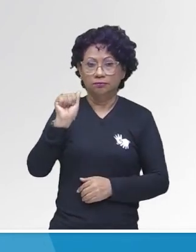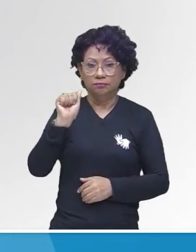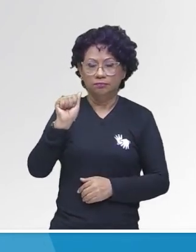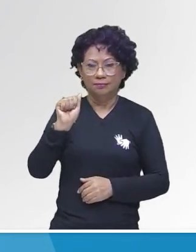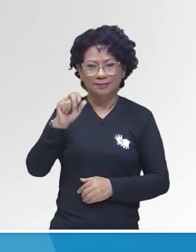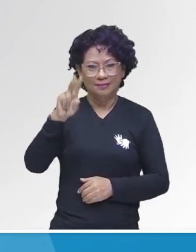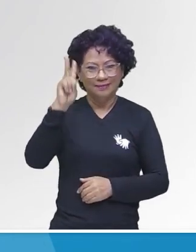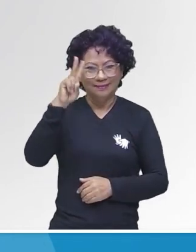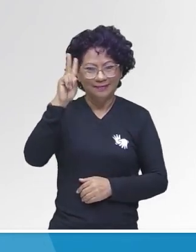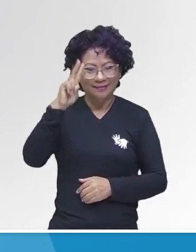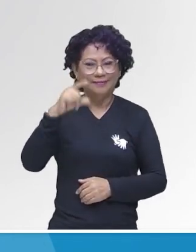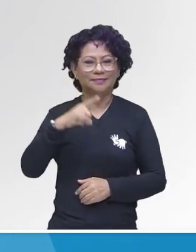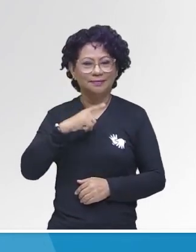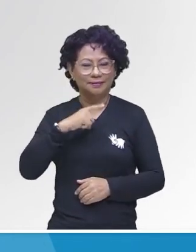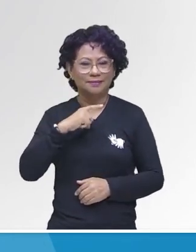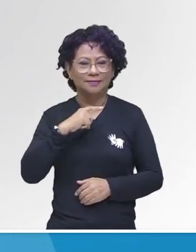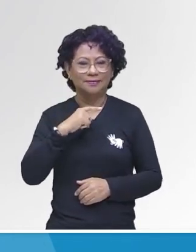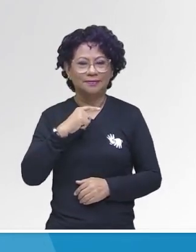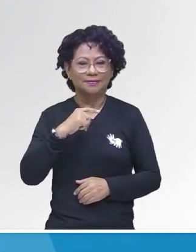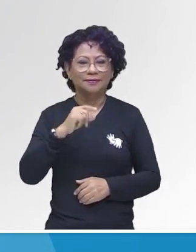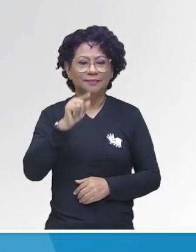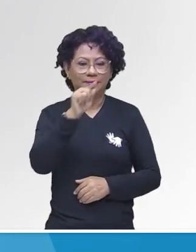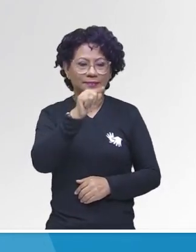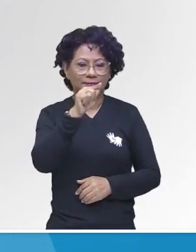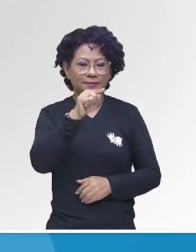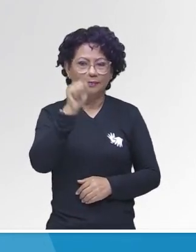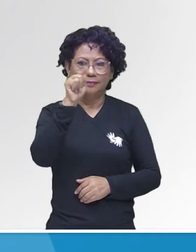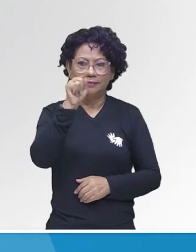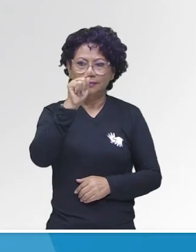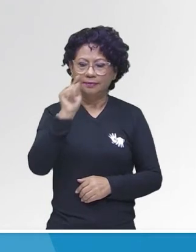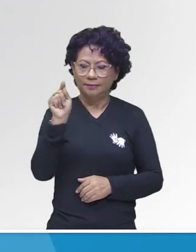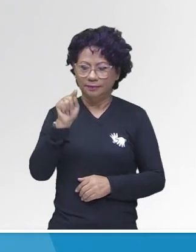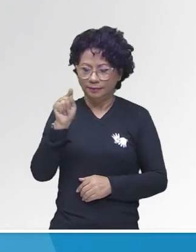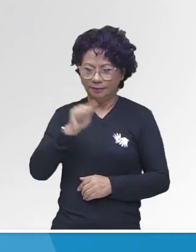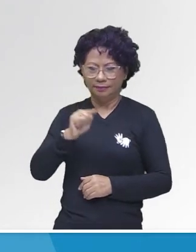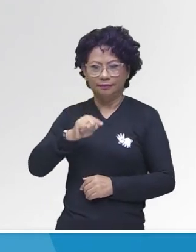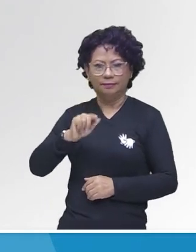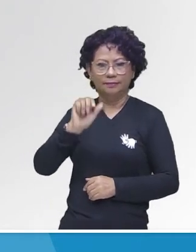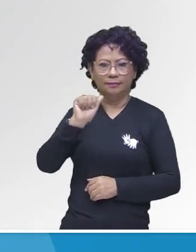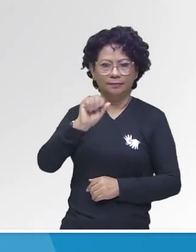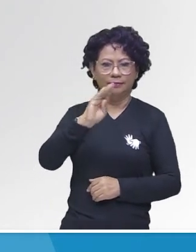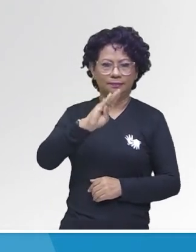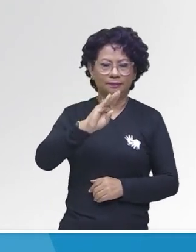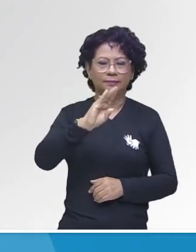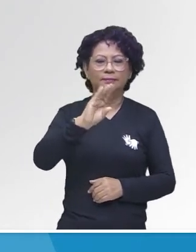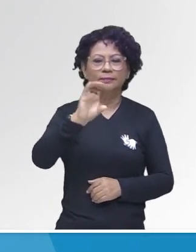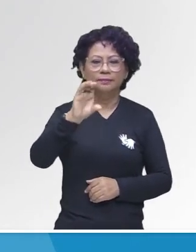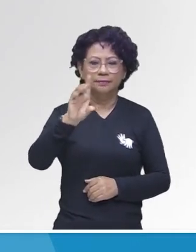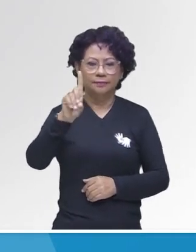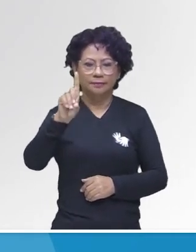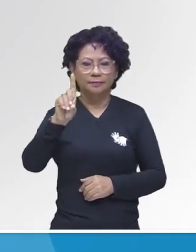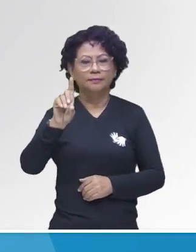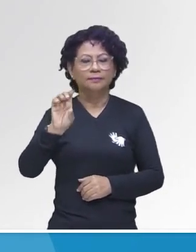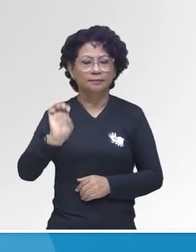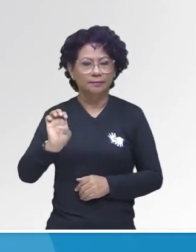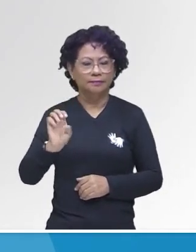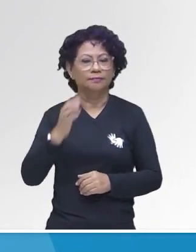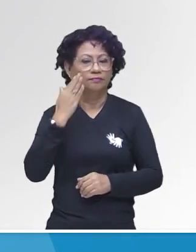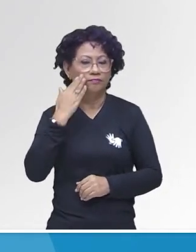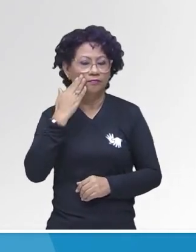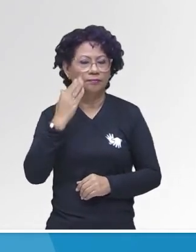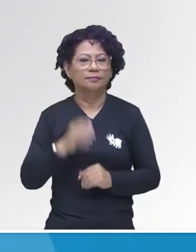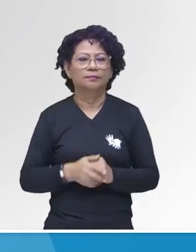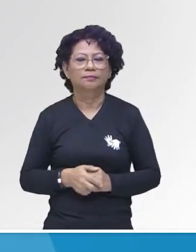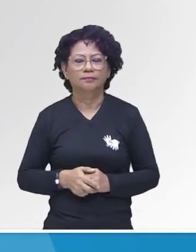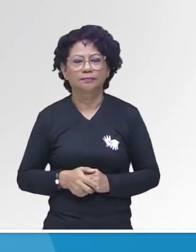aqueles pontos, né? Identificados ali como A, B, C, D e E. Então, a gente vai analisar para